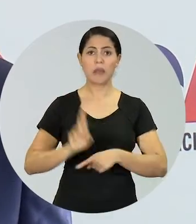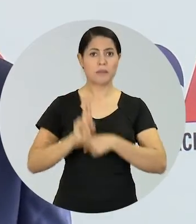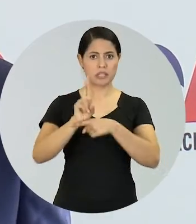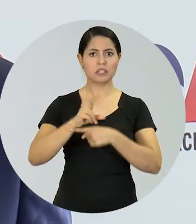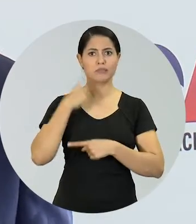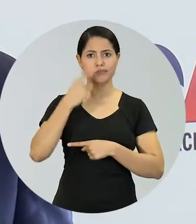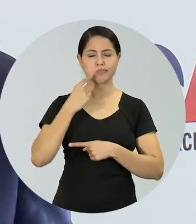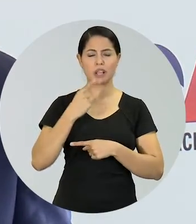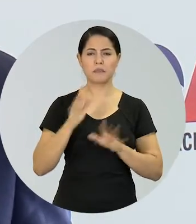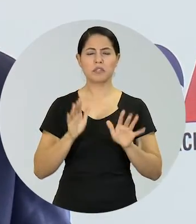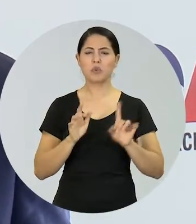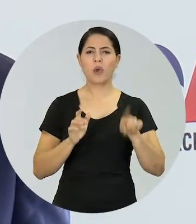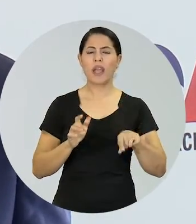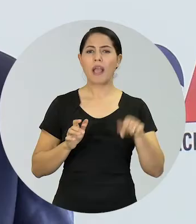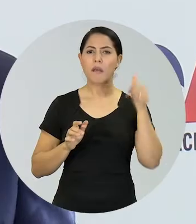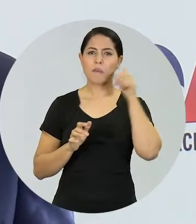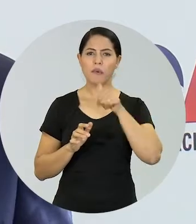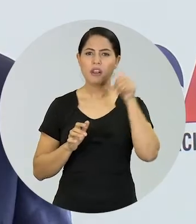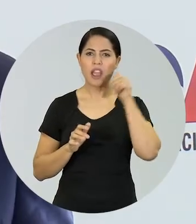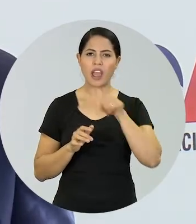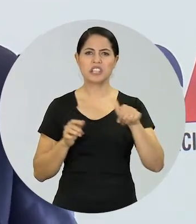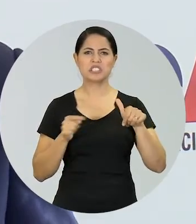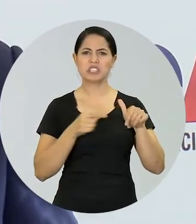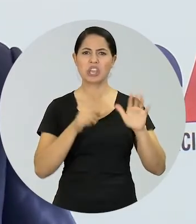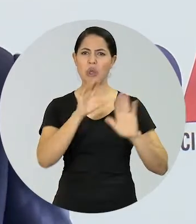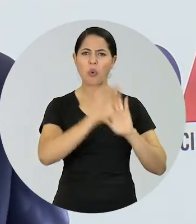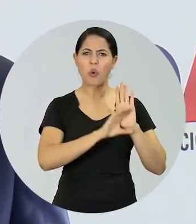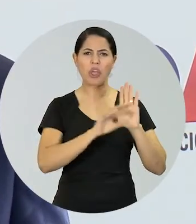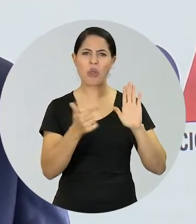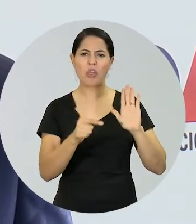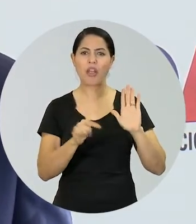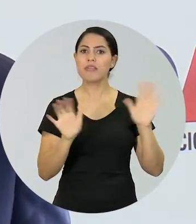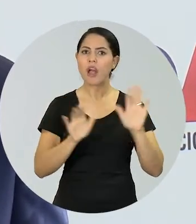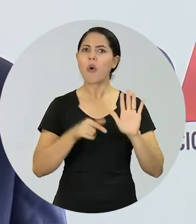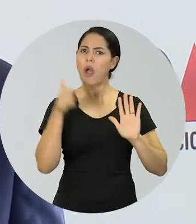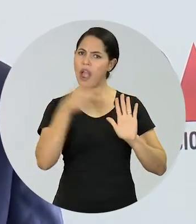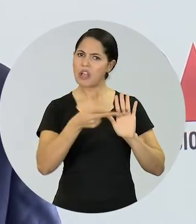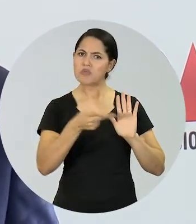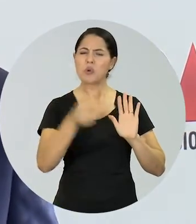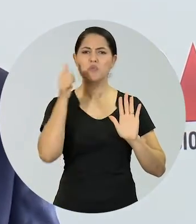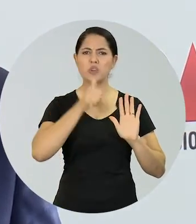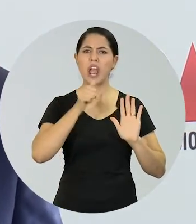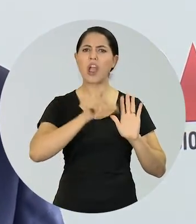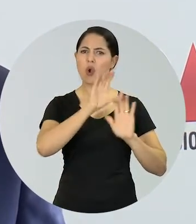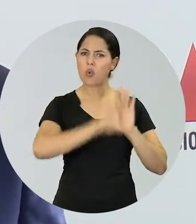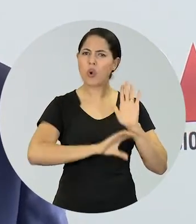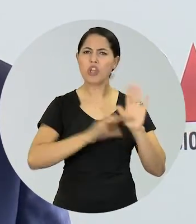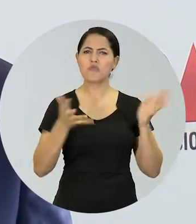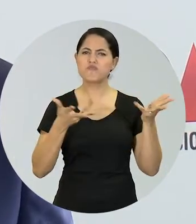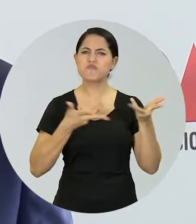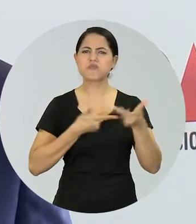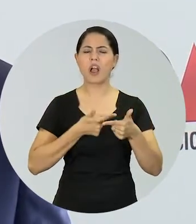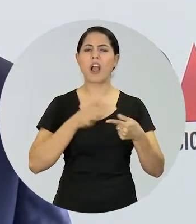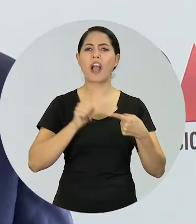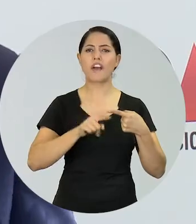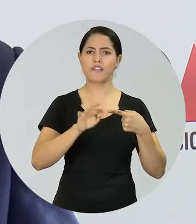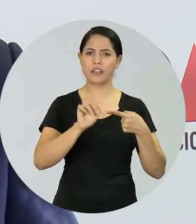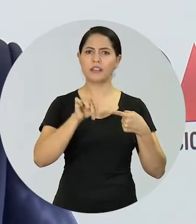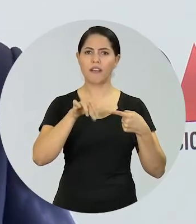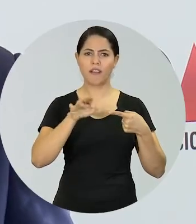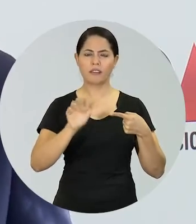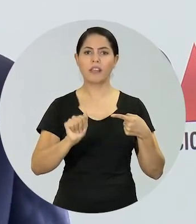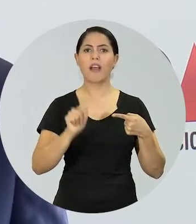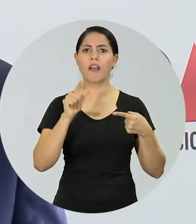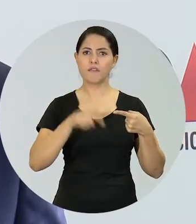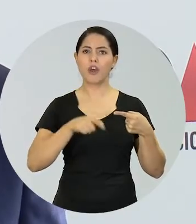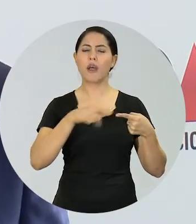da advocacia. E não são mulheres que não tenham currículos, são mulheres com currículos de ouro. Foram